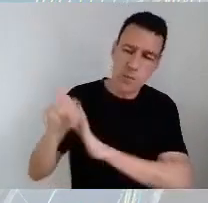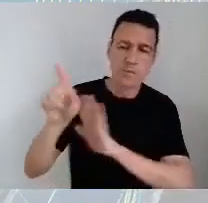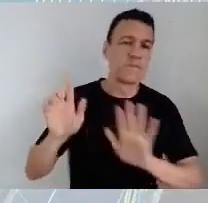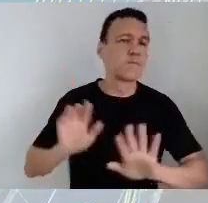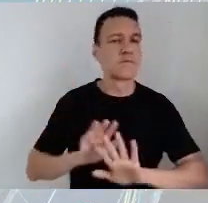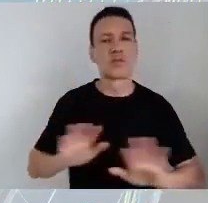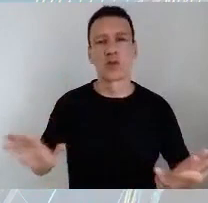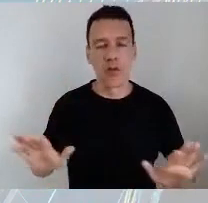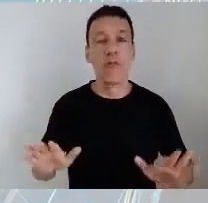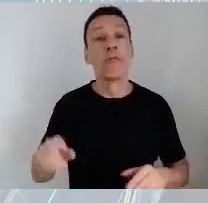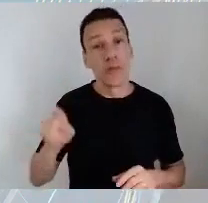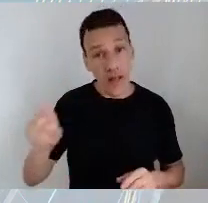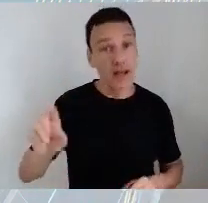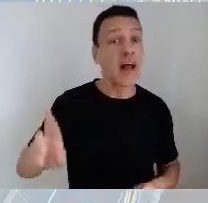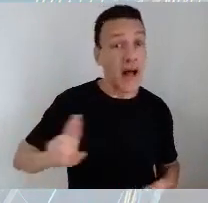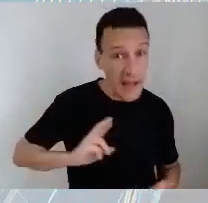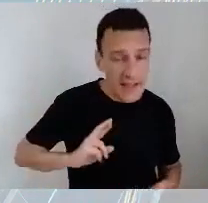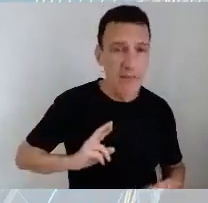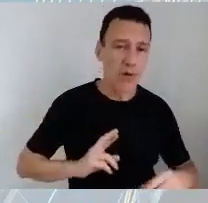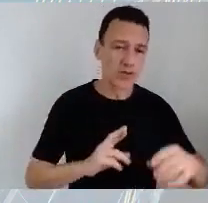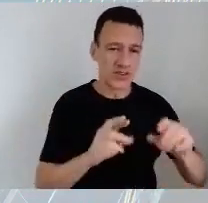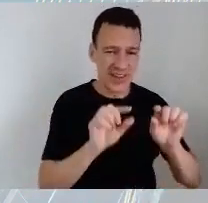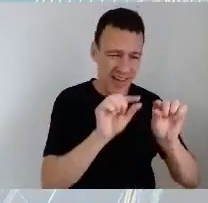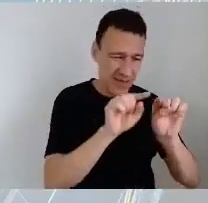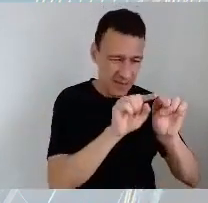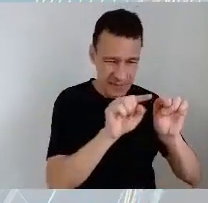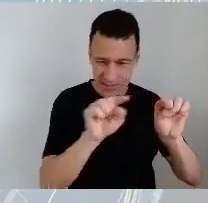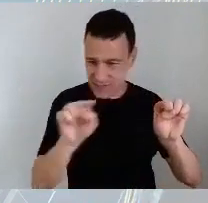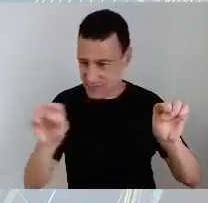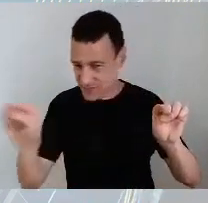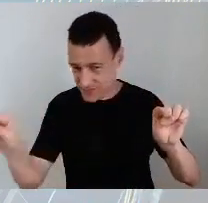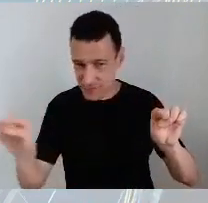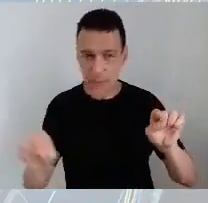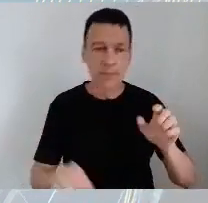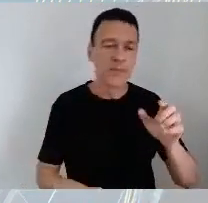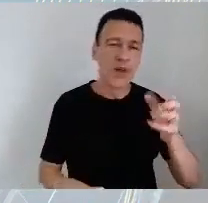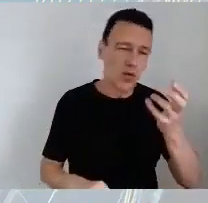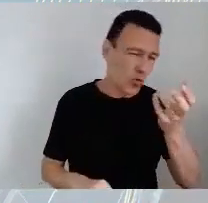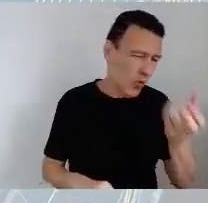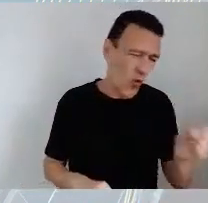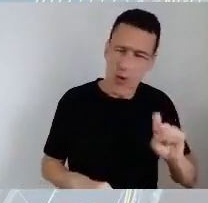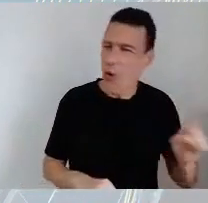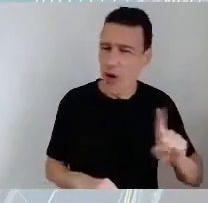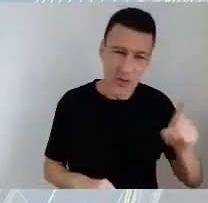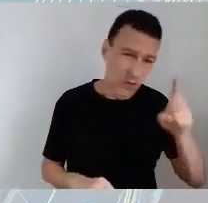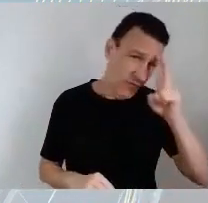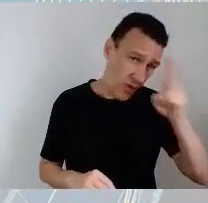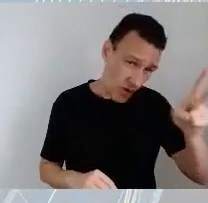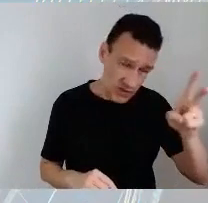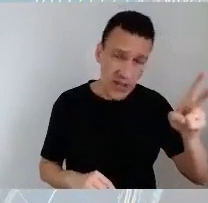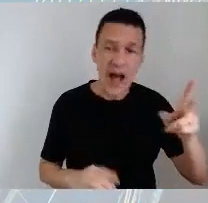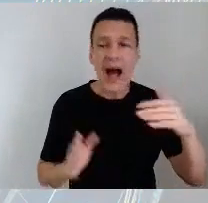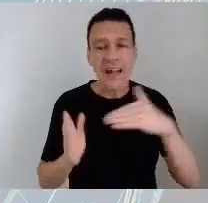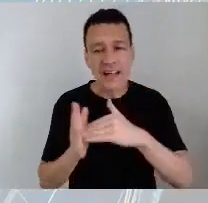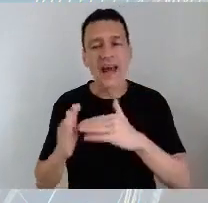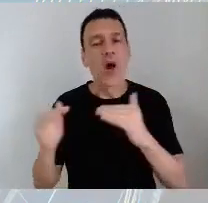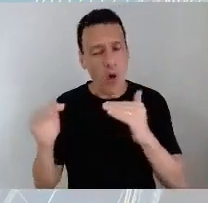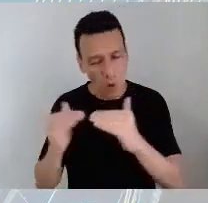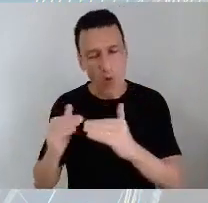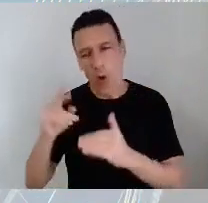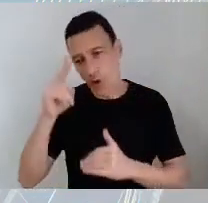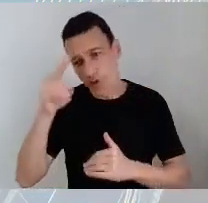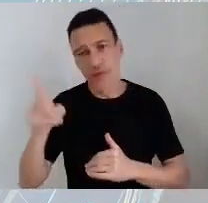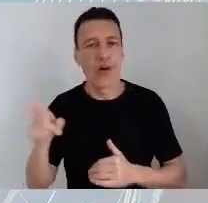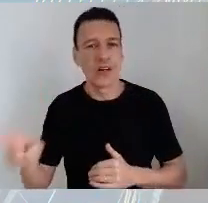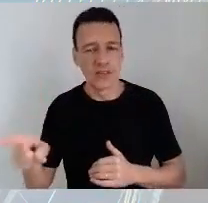escala de 7 pontos. Então, ela vai do discordo fortemente ao concordo fortemente para a afirmativa se a